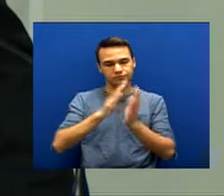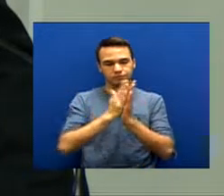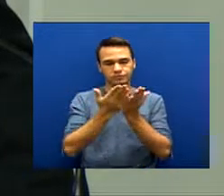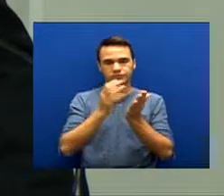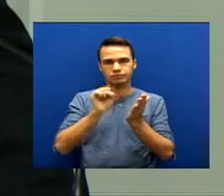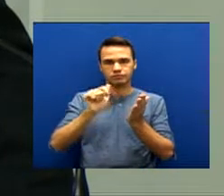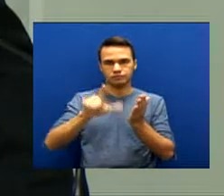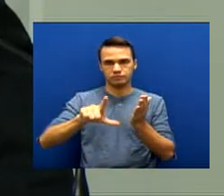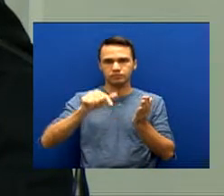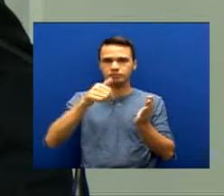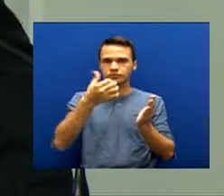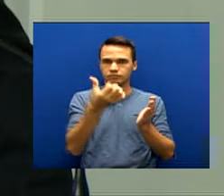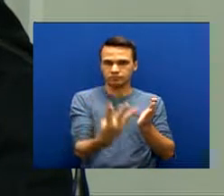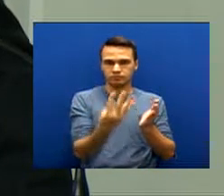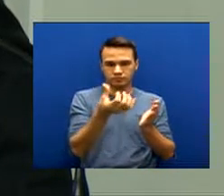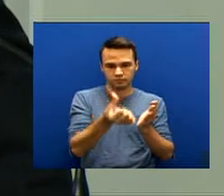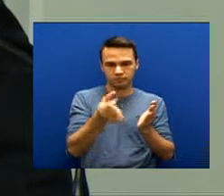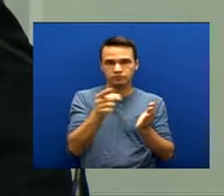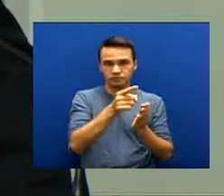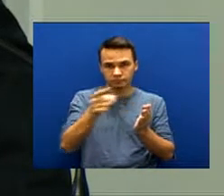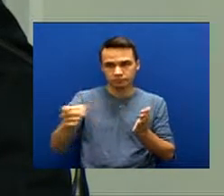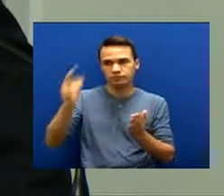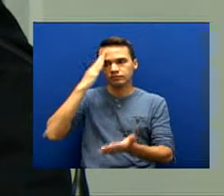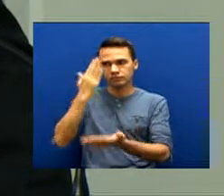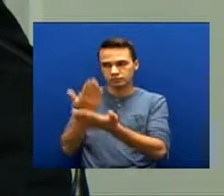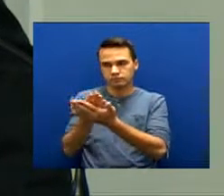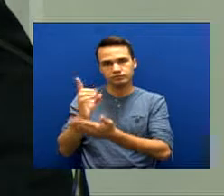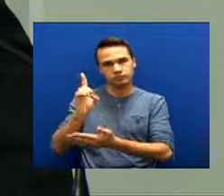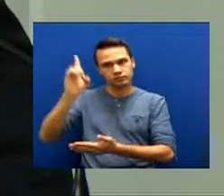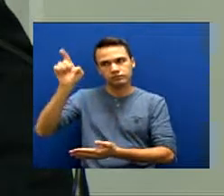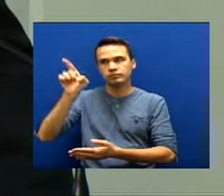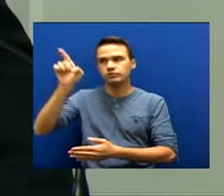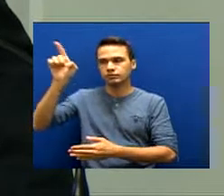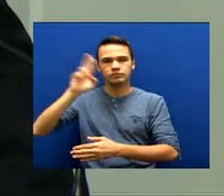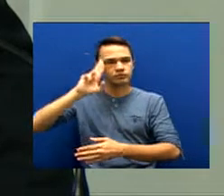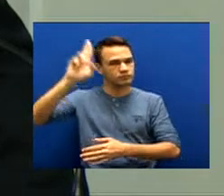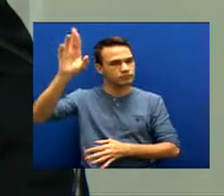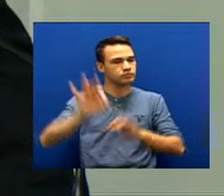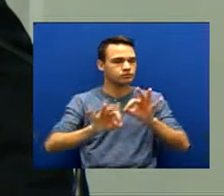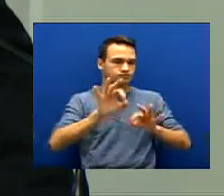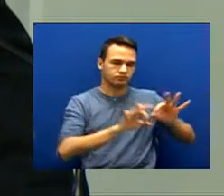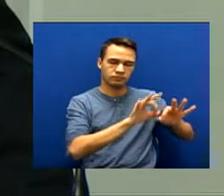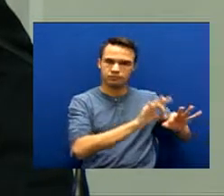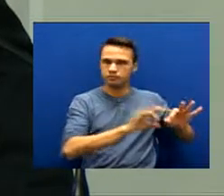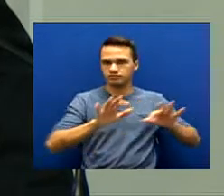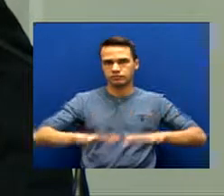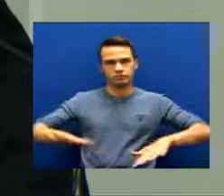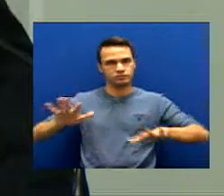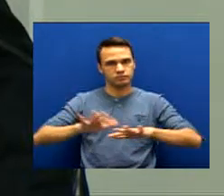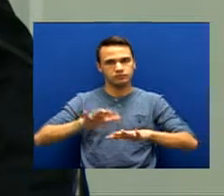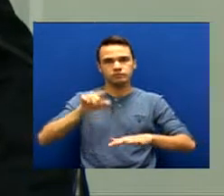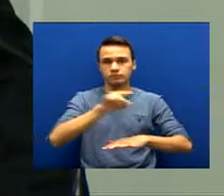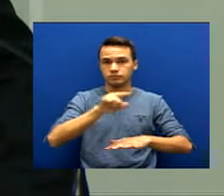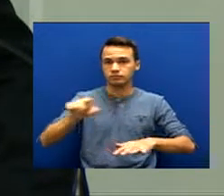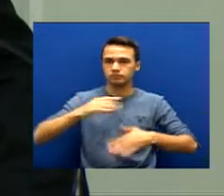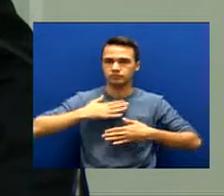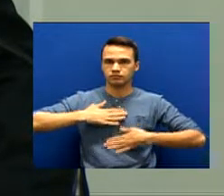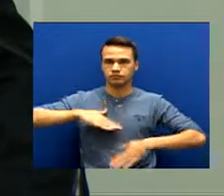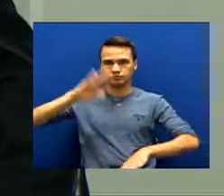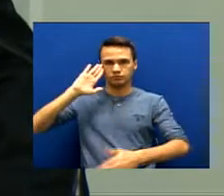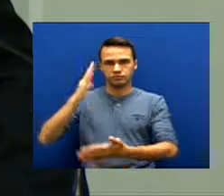aquilo mudou a minha vida por completo. E eu chamei a minha esposa, e eu disse, da mudança que aconteceu na minha vida, e eu consegui o perdão